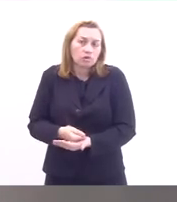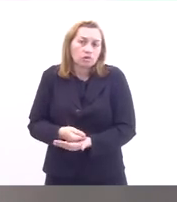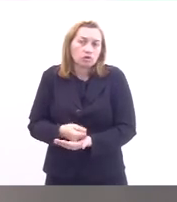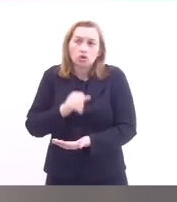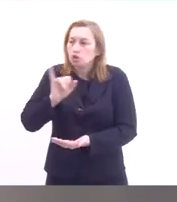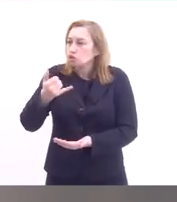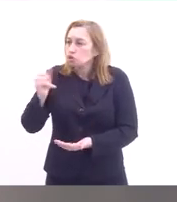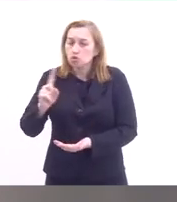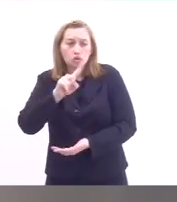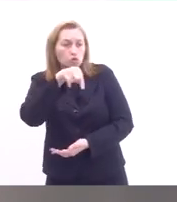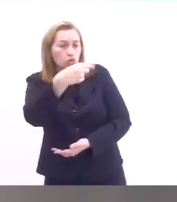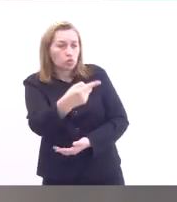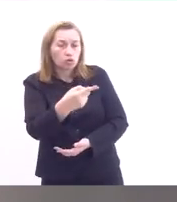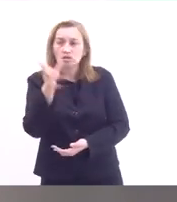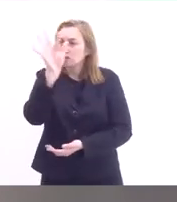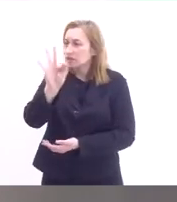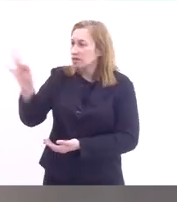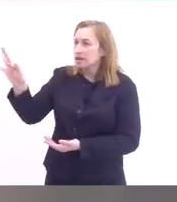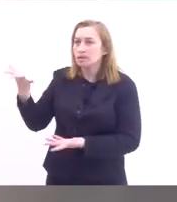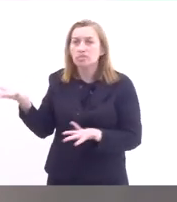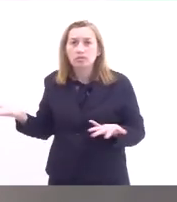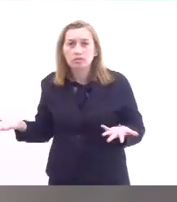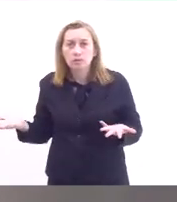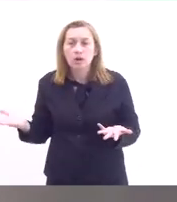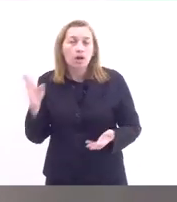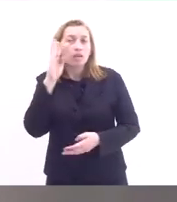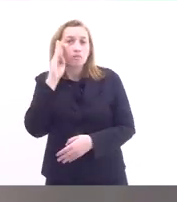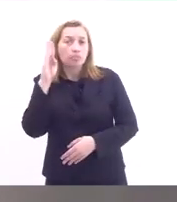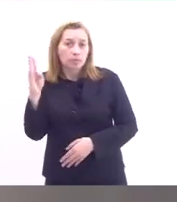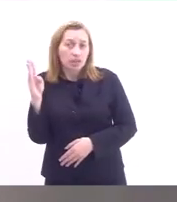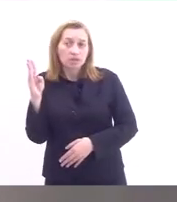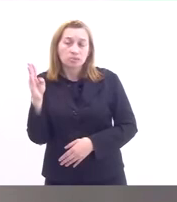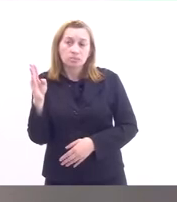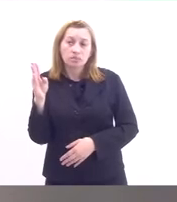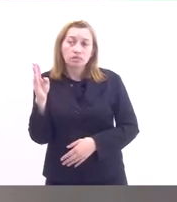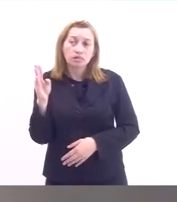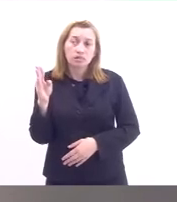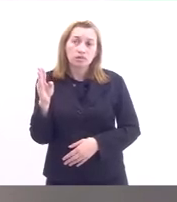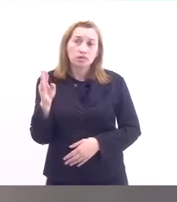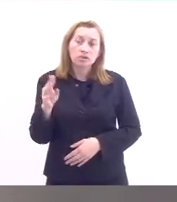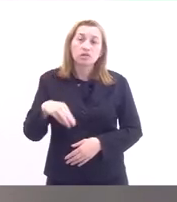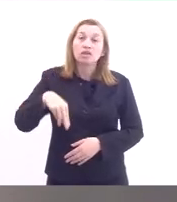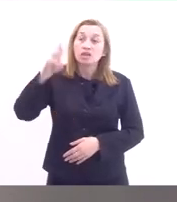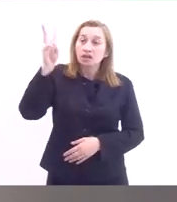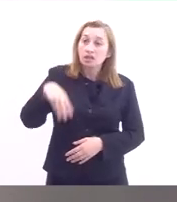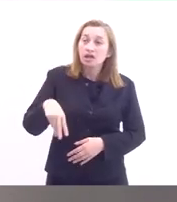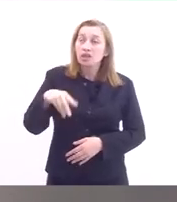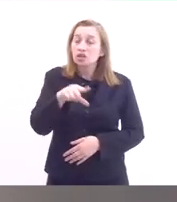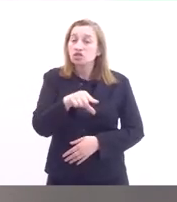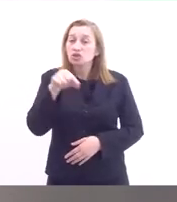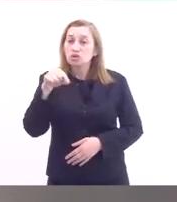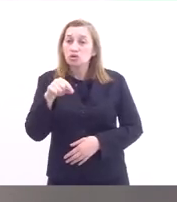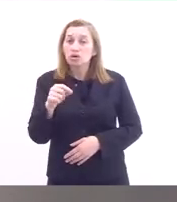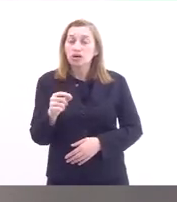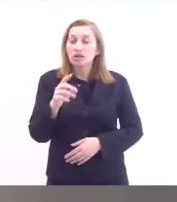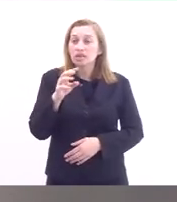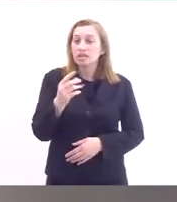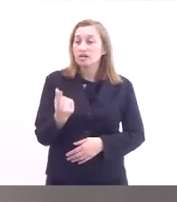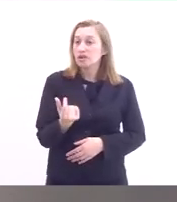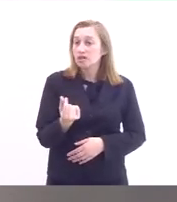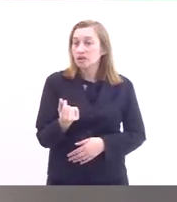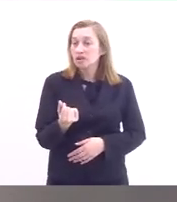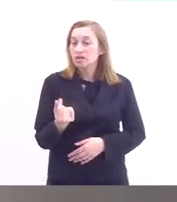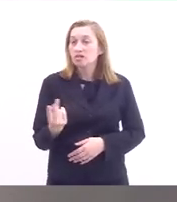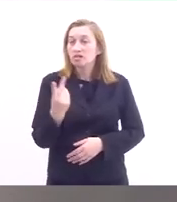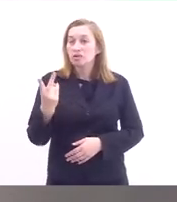juros de outro ente federativo. Principalmente, quem define essa taxa de juros foi o